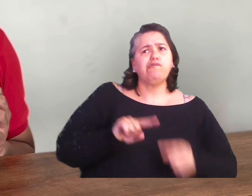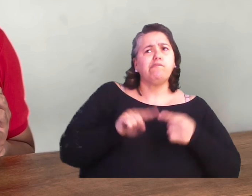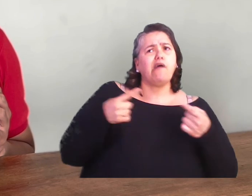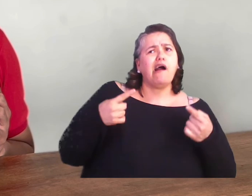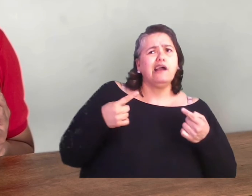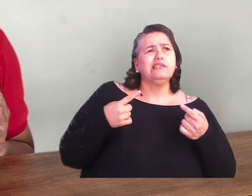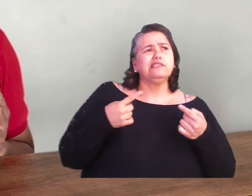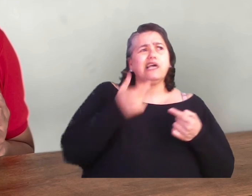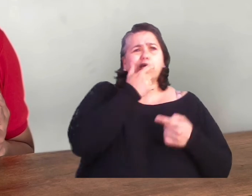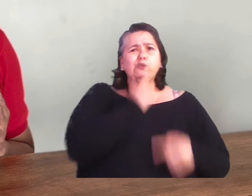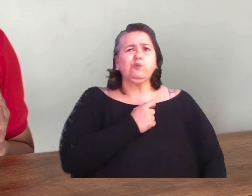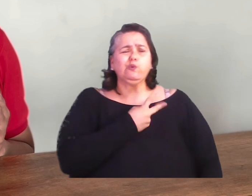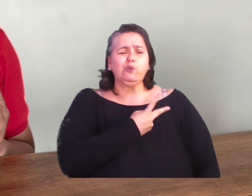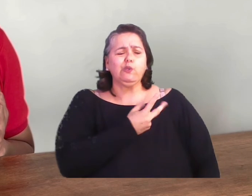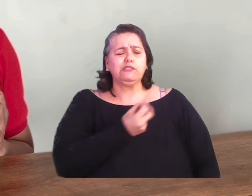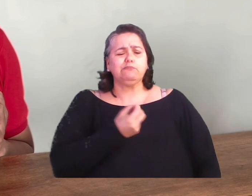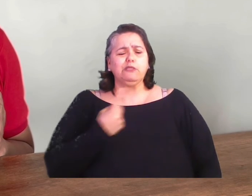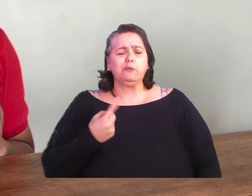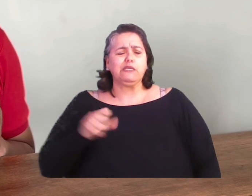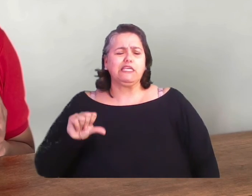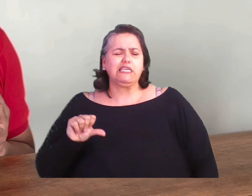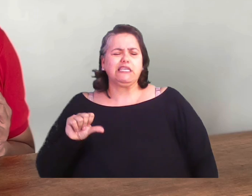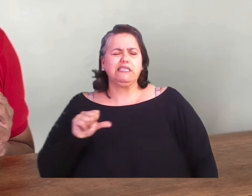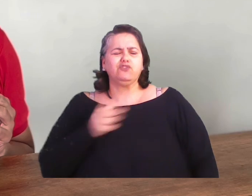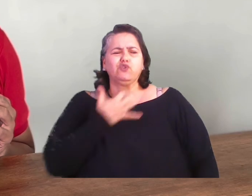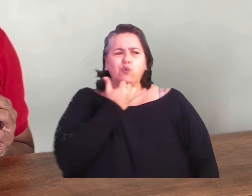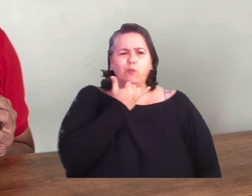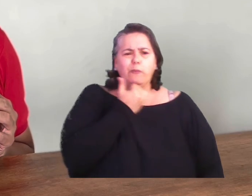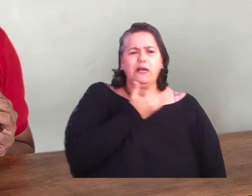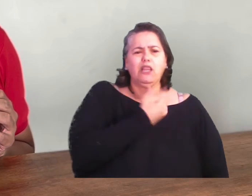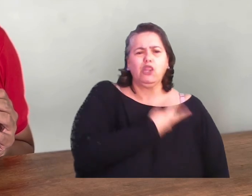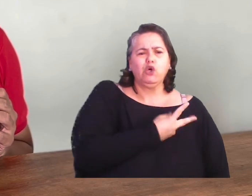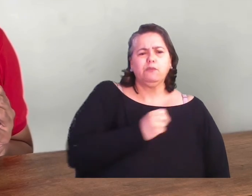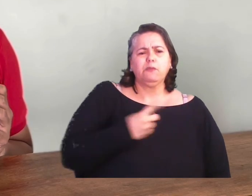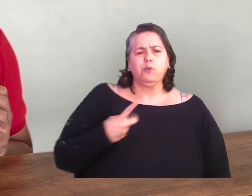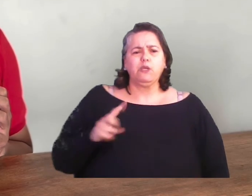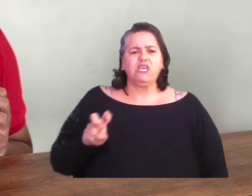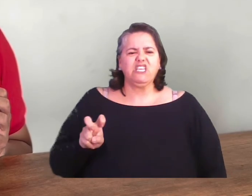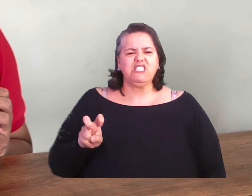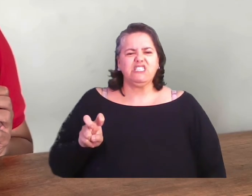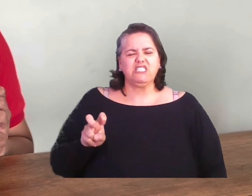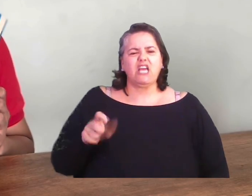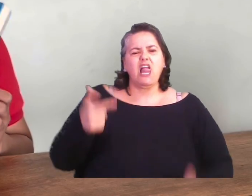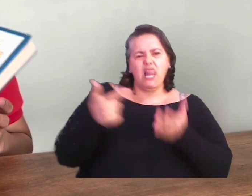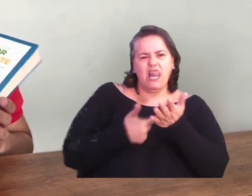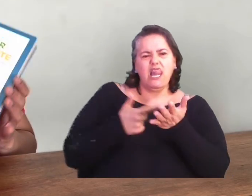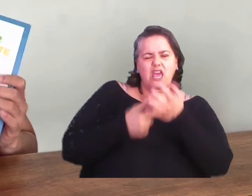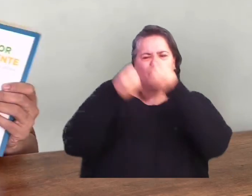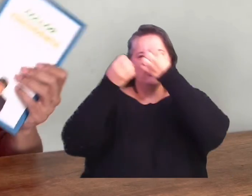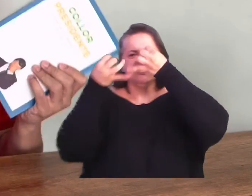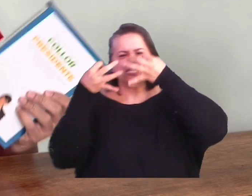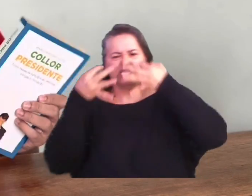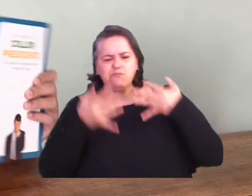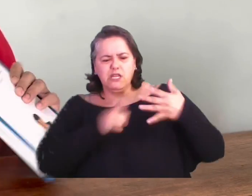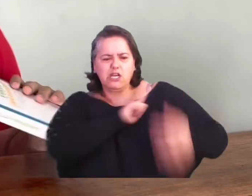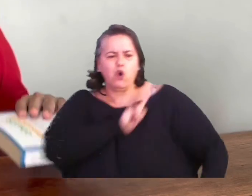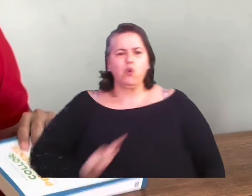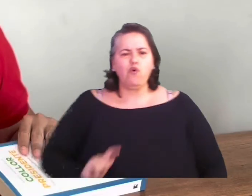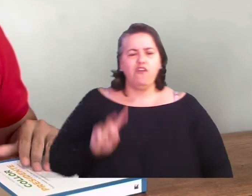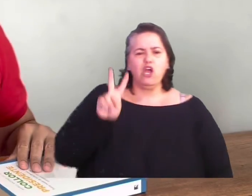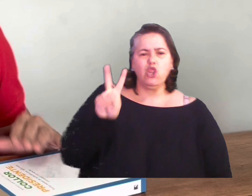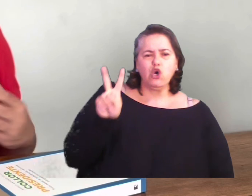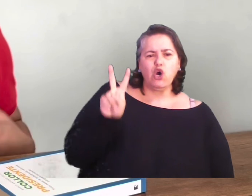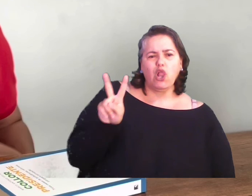de 2015, 2016, eu não me lembro bem. Mas é um livro que descreve o governo